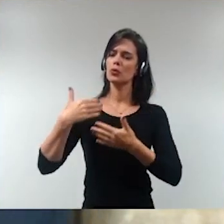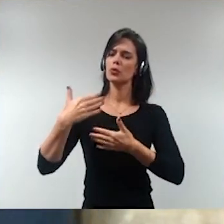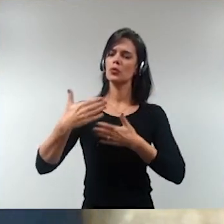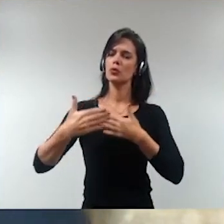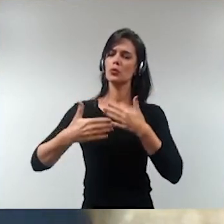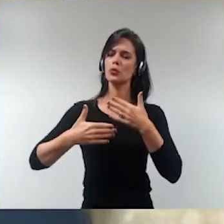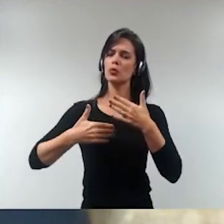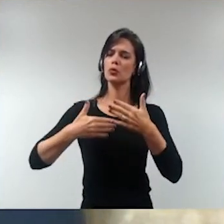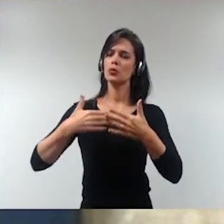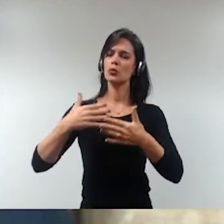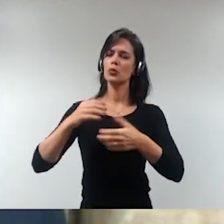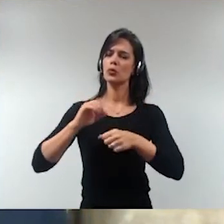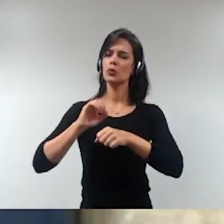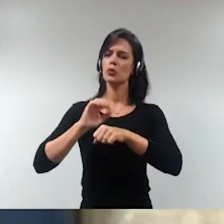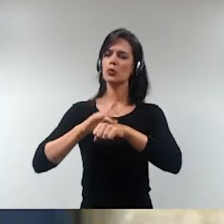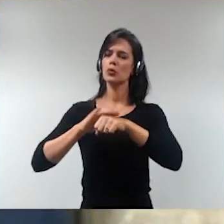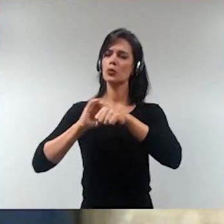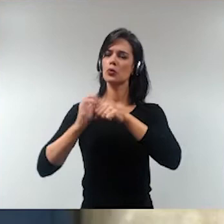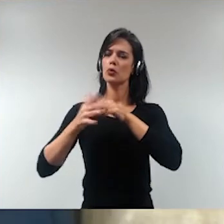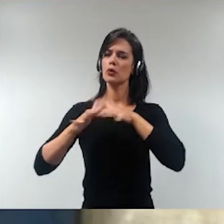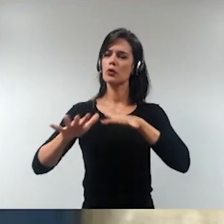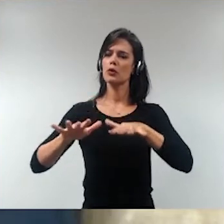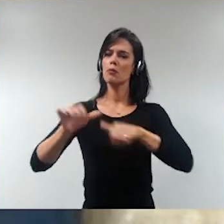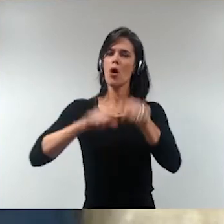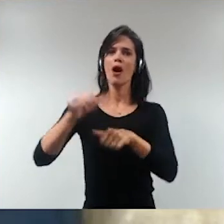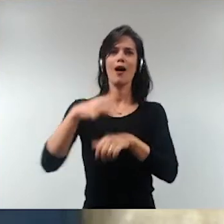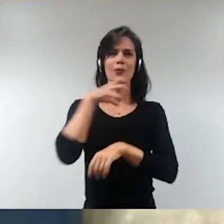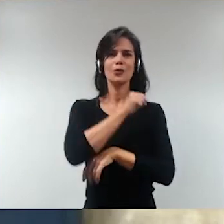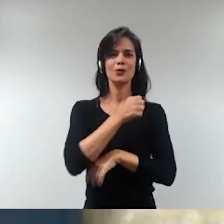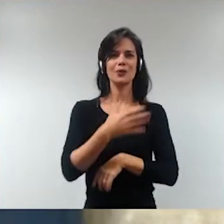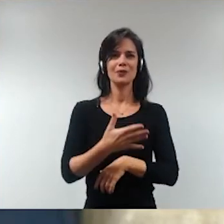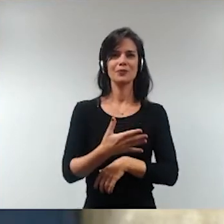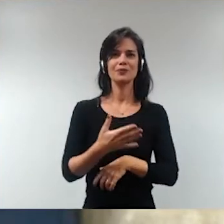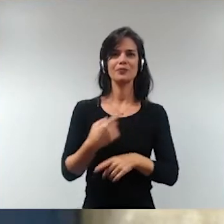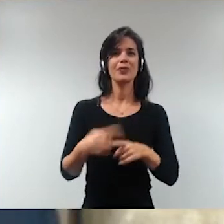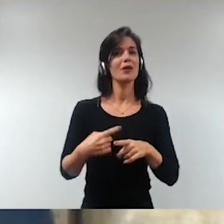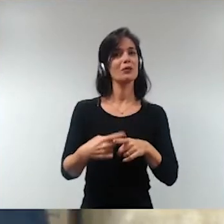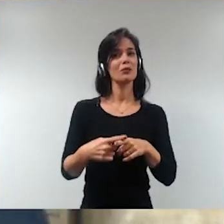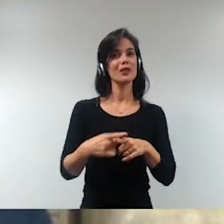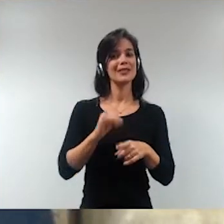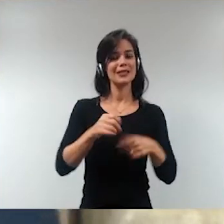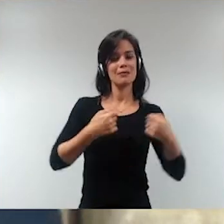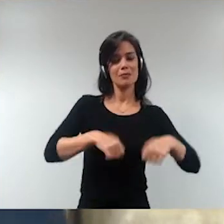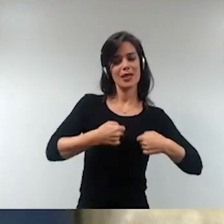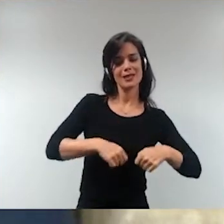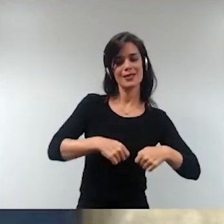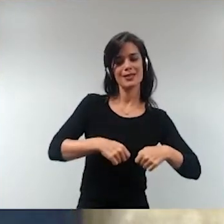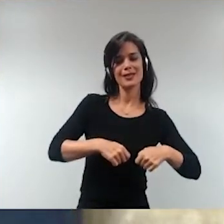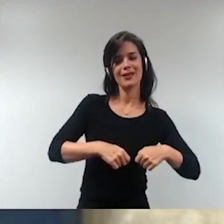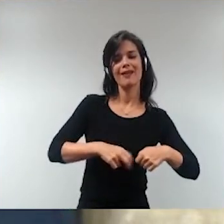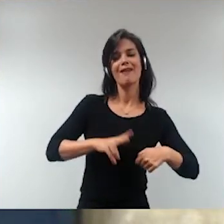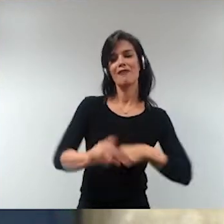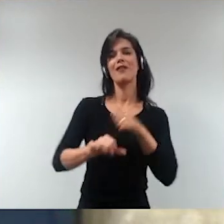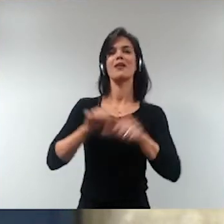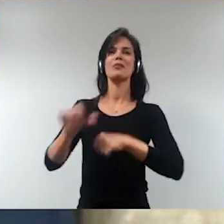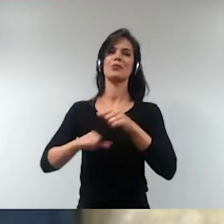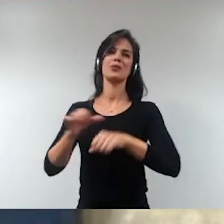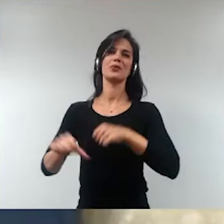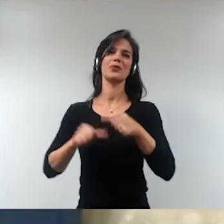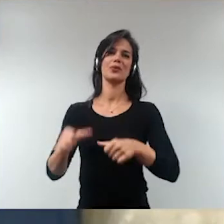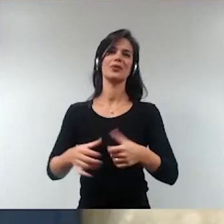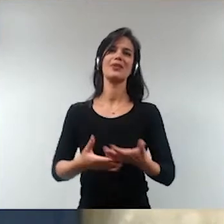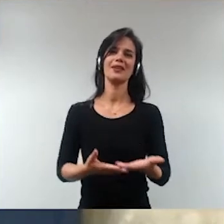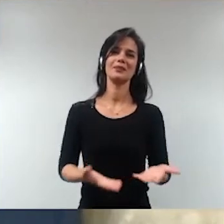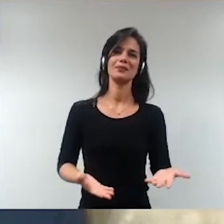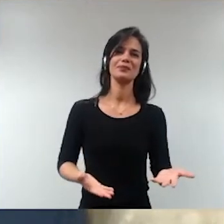bastante abreviadas por conta da pandemia. Porque a necessidade é que faz o homem, e a mulher também, né? A necessidade é que faz